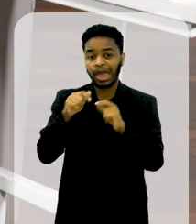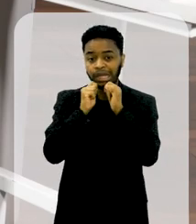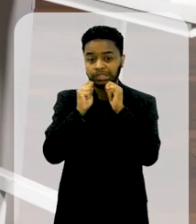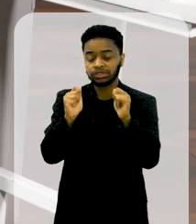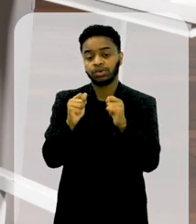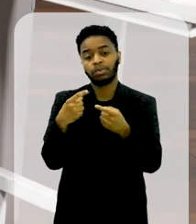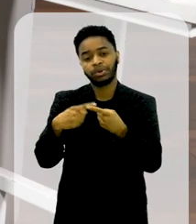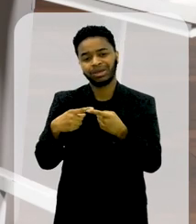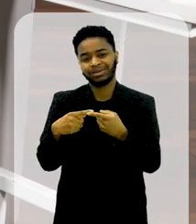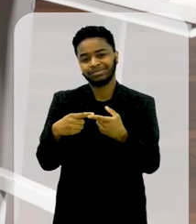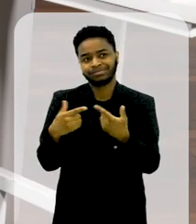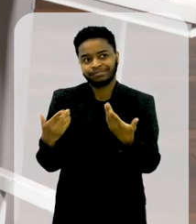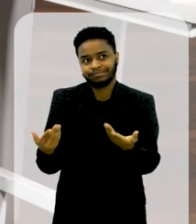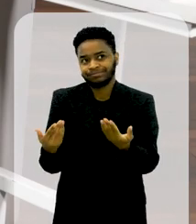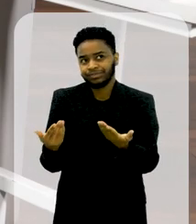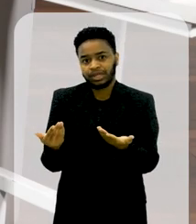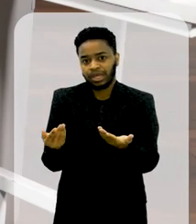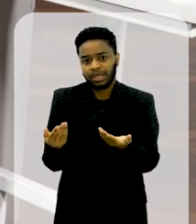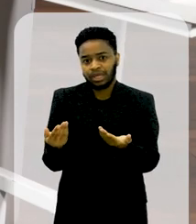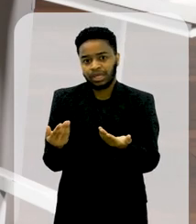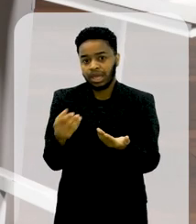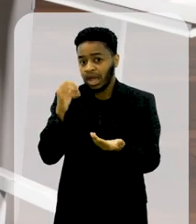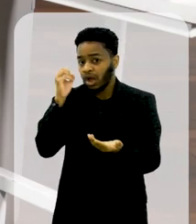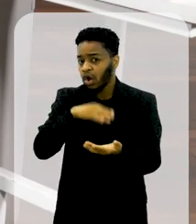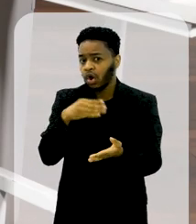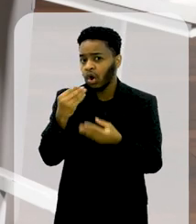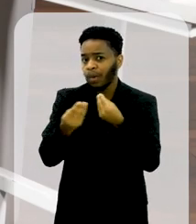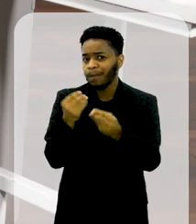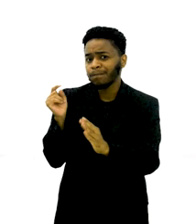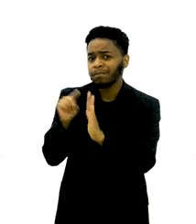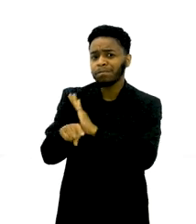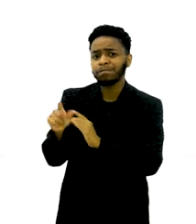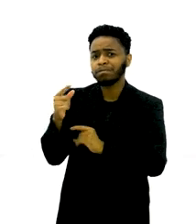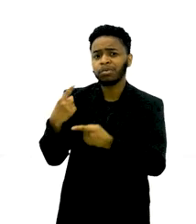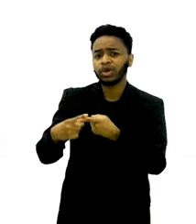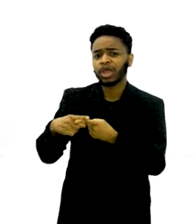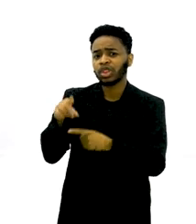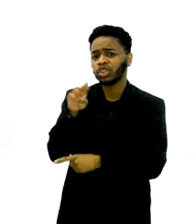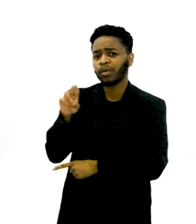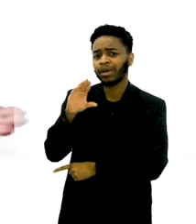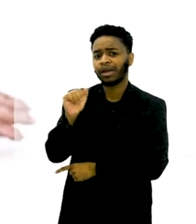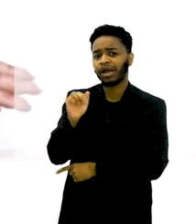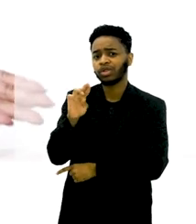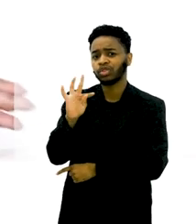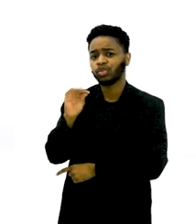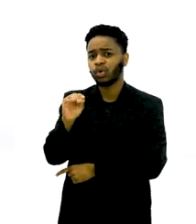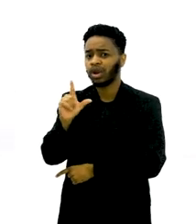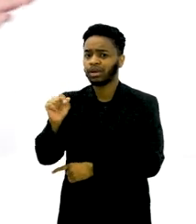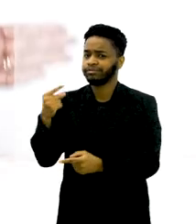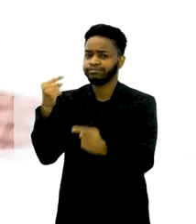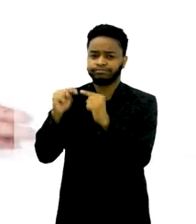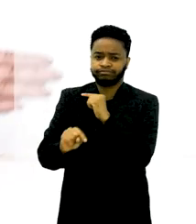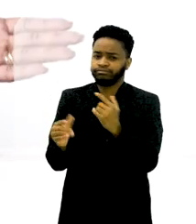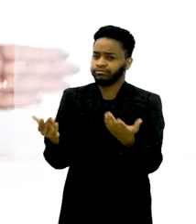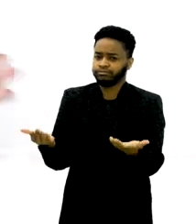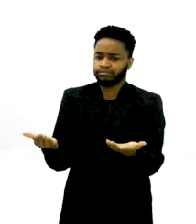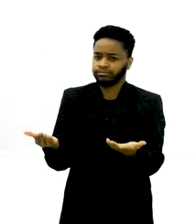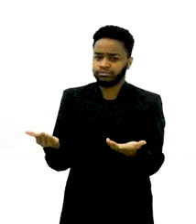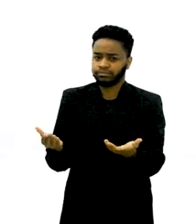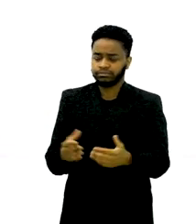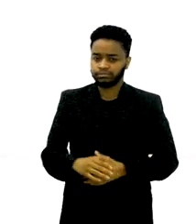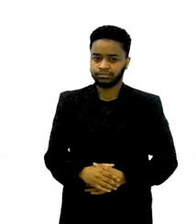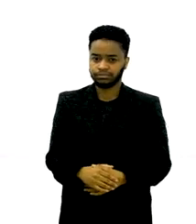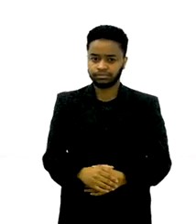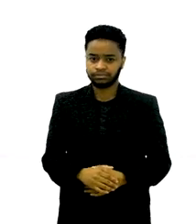não porque assim já era absurdo você começar a perguntar que que su apir da gadla já já não cabia mais a assura do tempo né